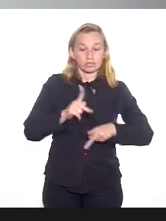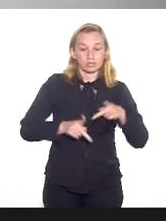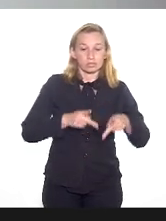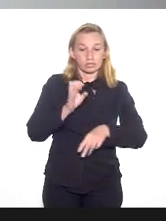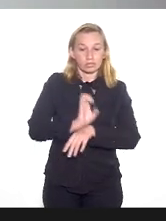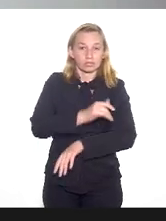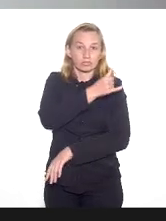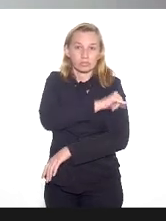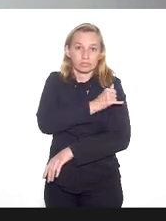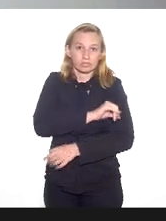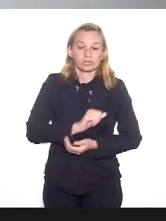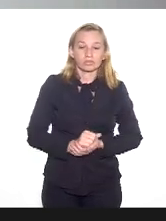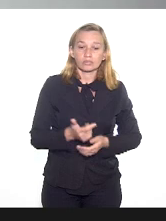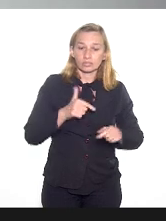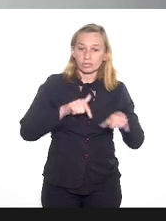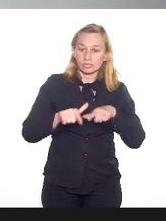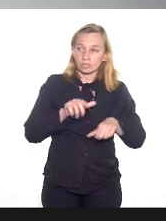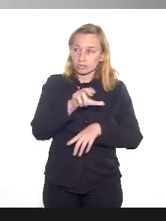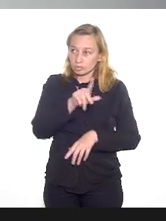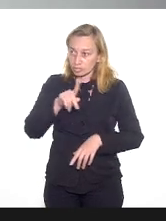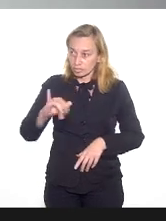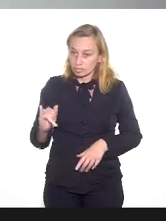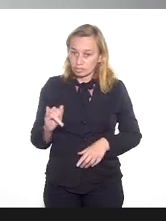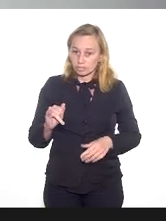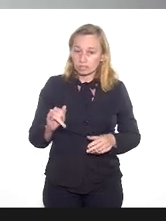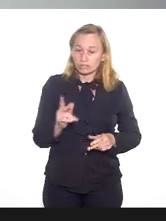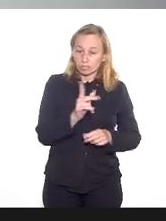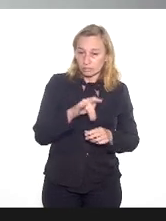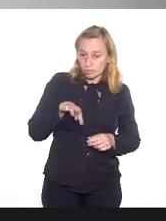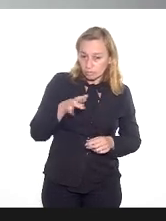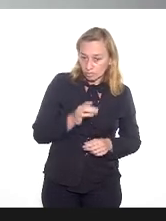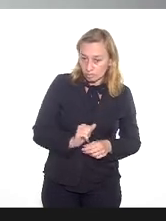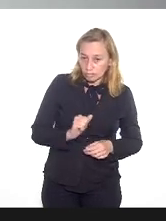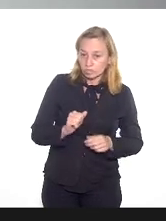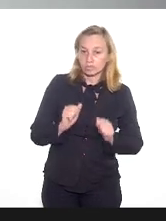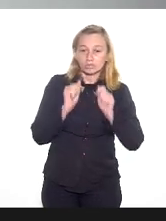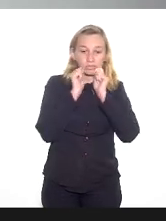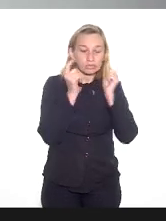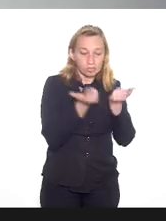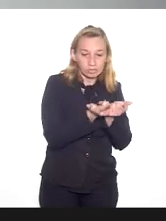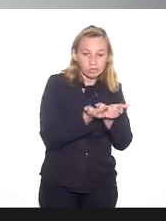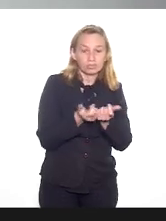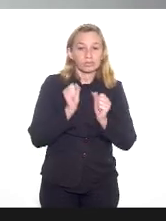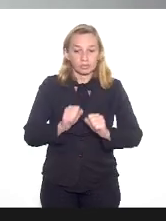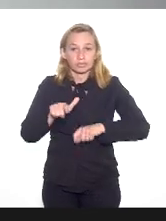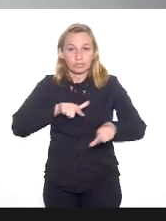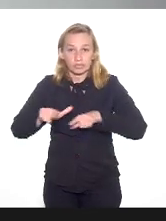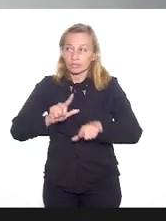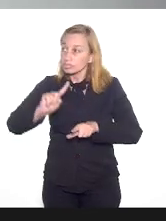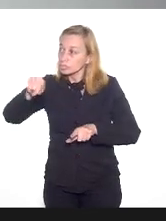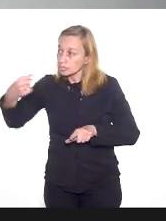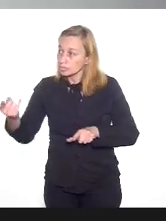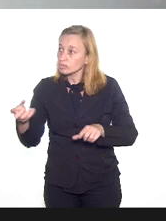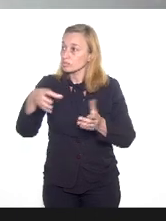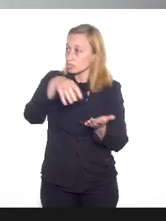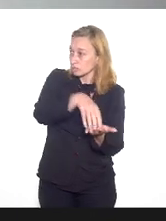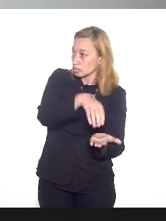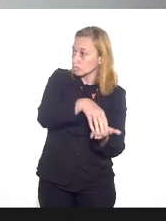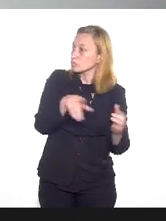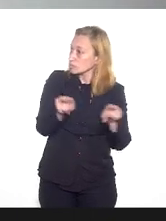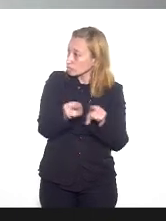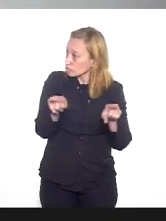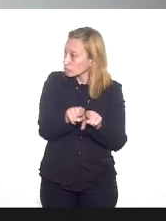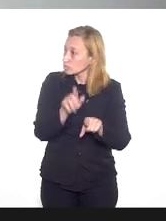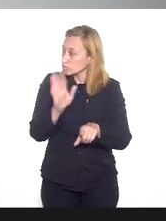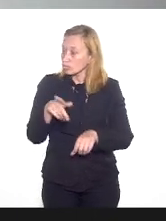nós achamos que, com o trabalho dessa CPI, a Procuradoria da LERJ também vai poder trabalhar, assim como os demais órgãos que Vossa Excelência